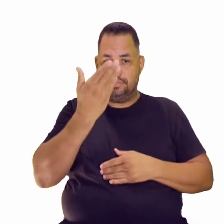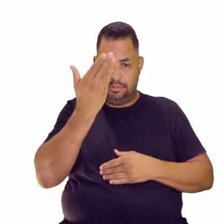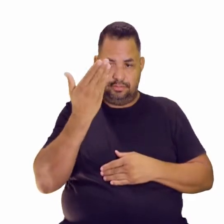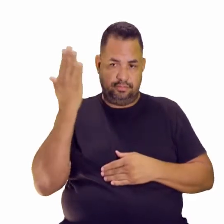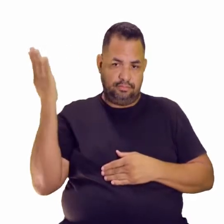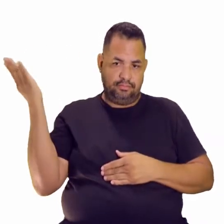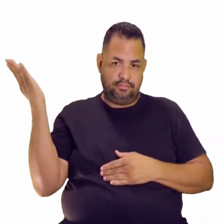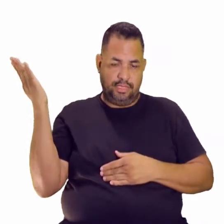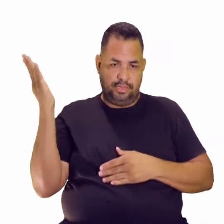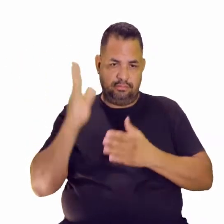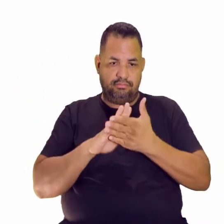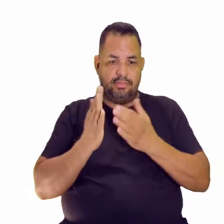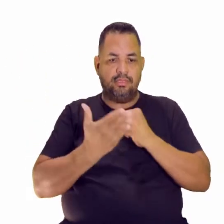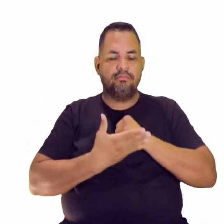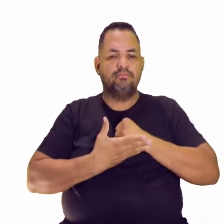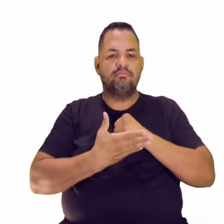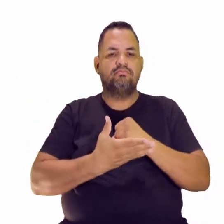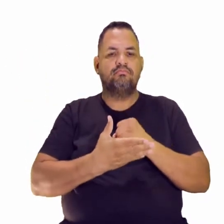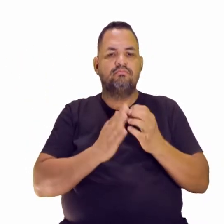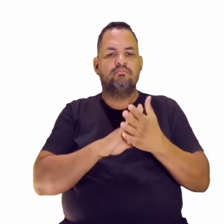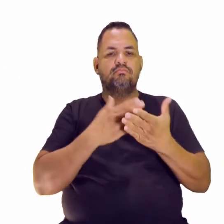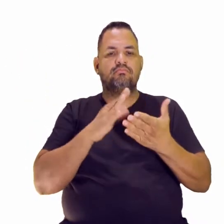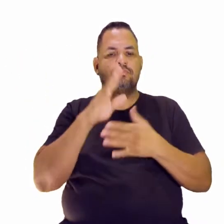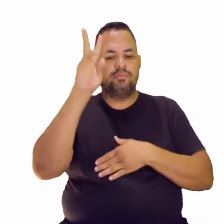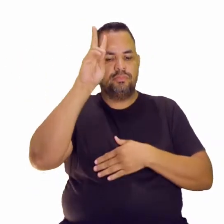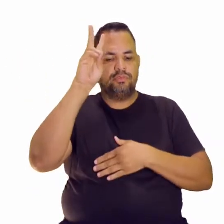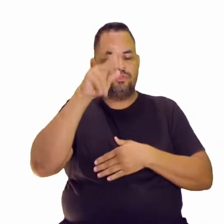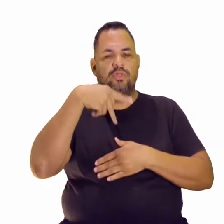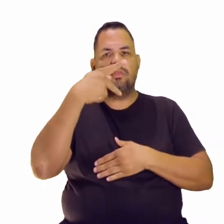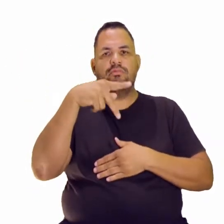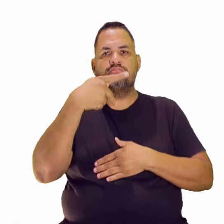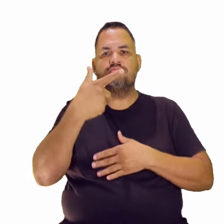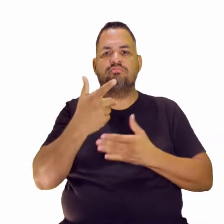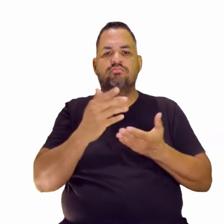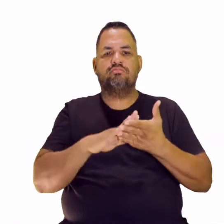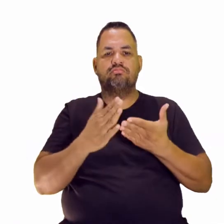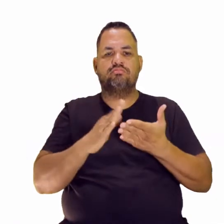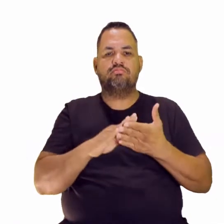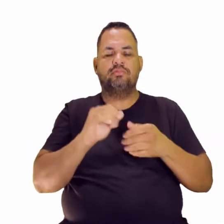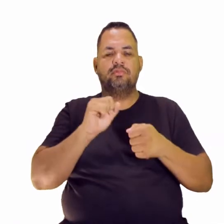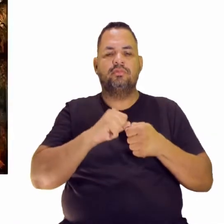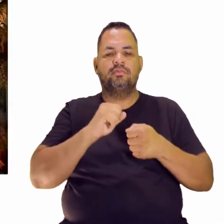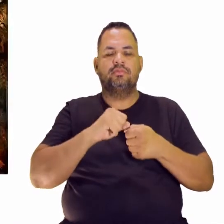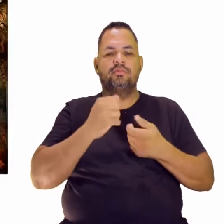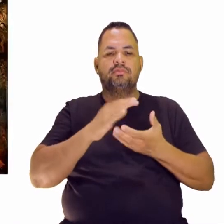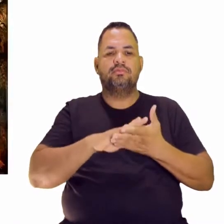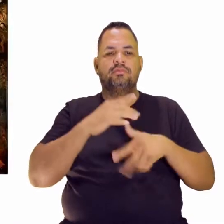ele se baseou em relatos para fazer o seu trabalho, né?